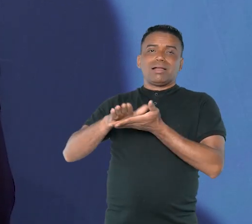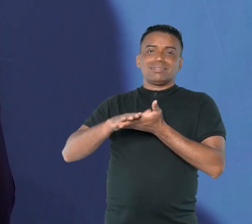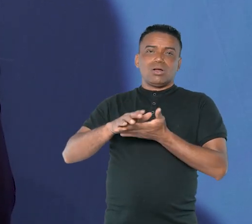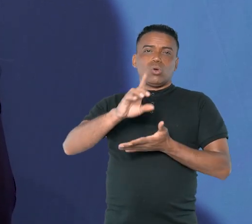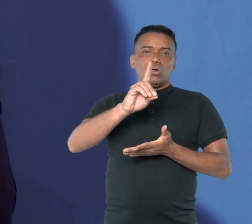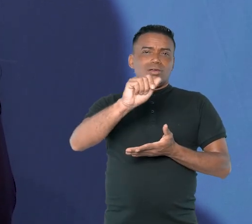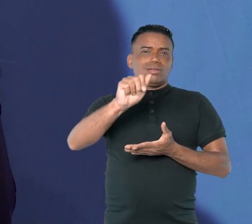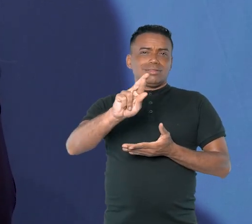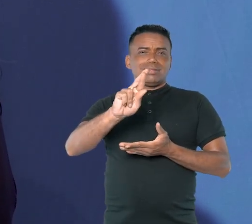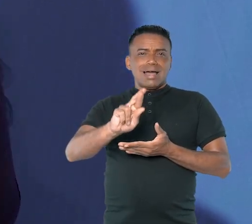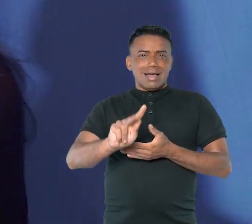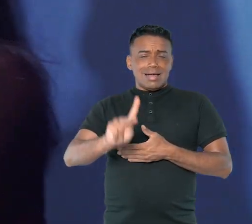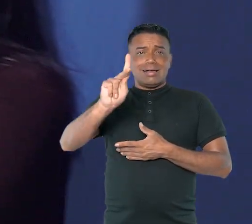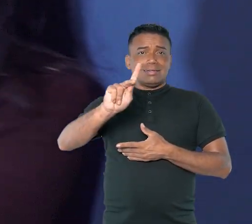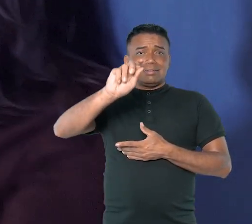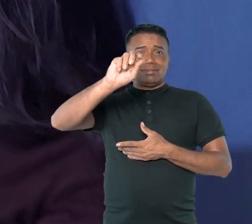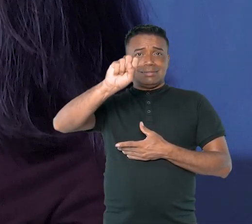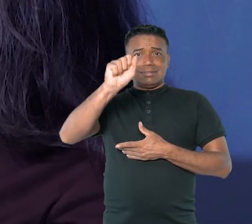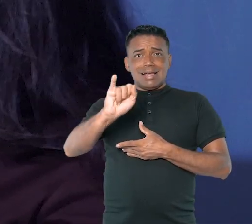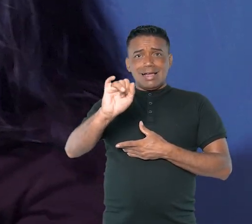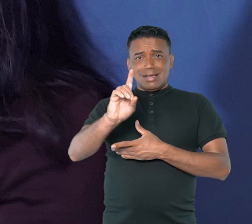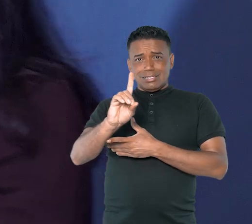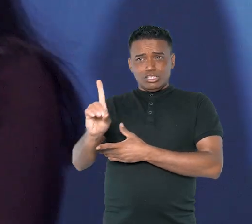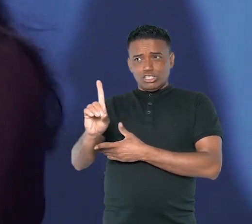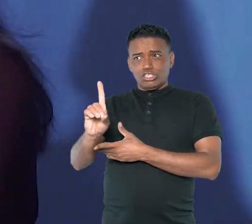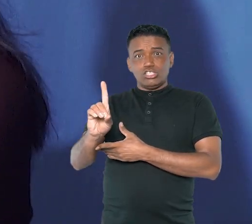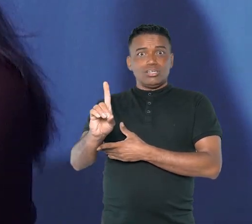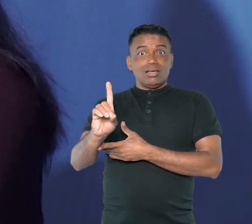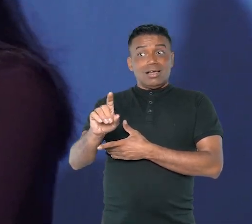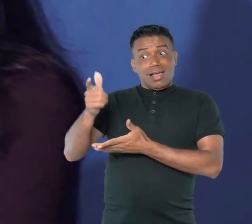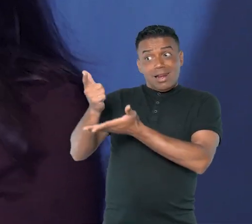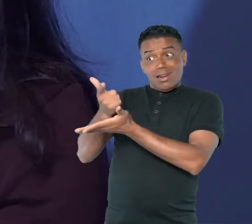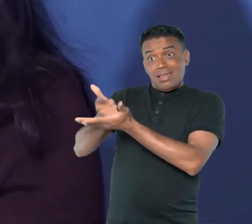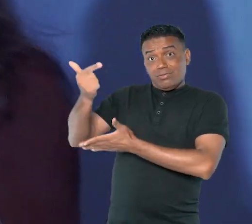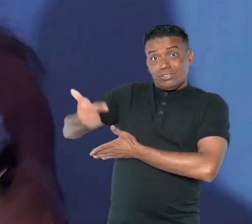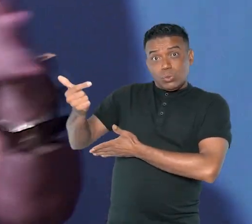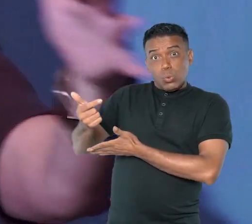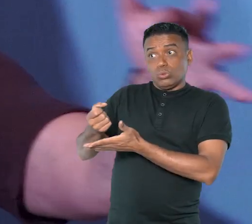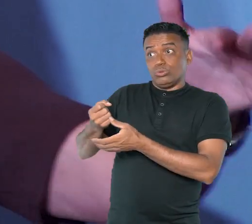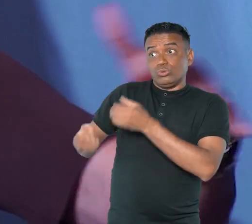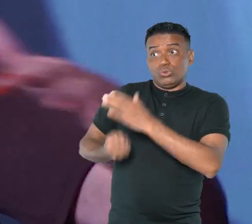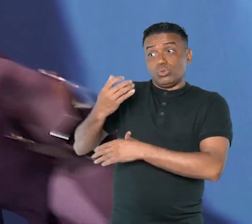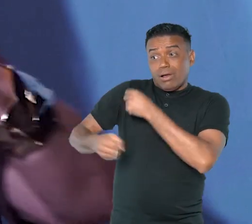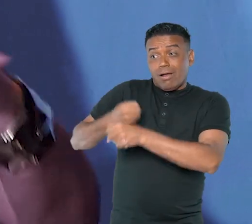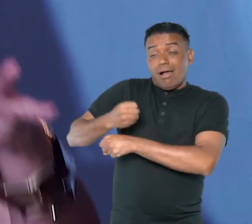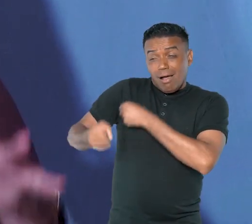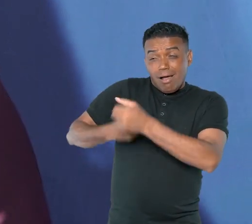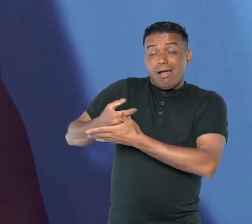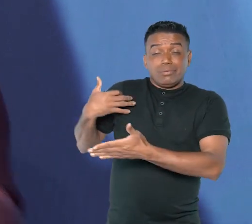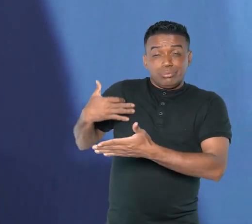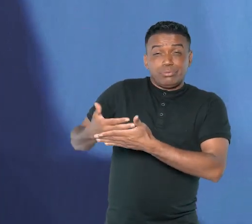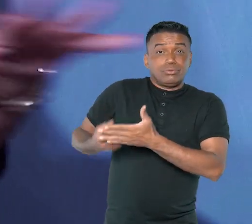diferente. Ele nasce depois de muitos anos, né? Eu poderia, sim, ter apresentado ele para vários amigos. Eu tenho amigos